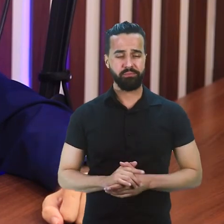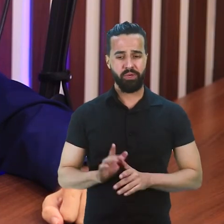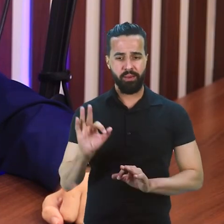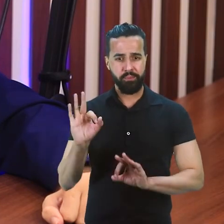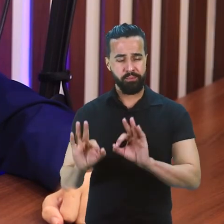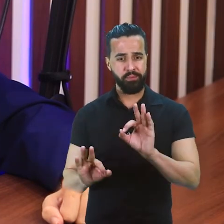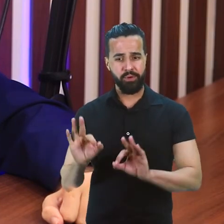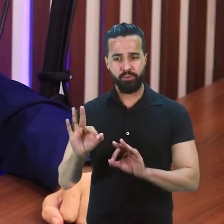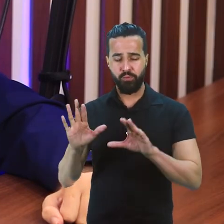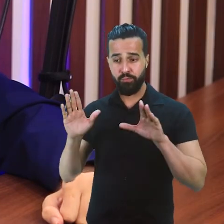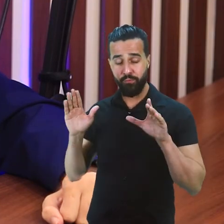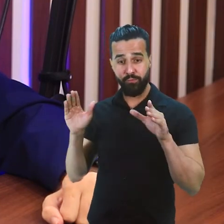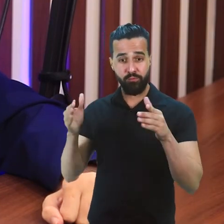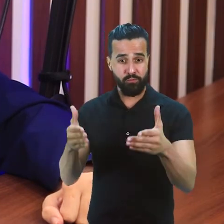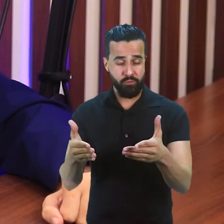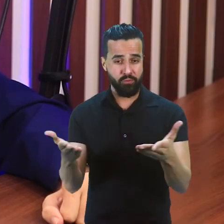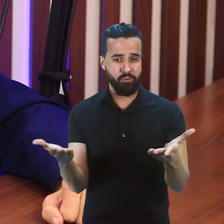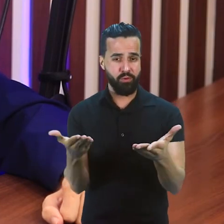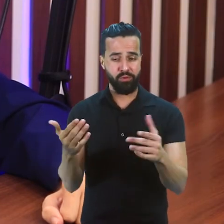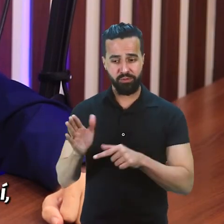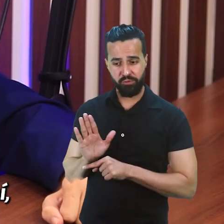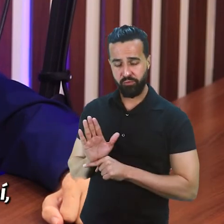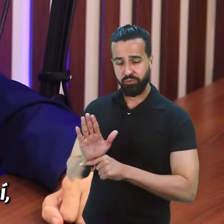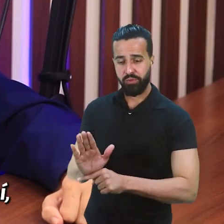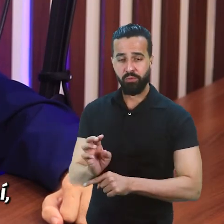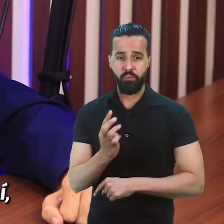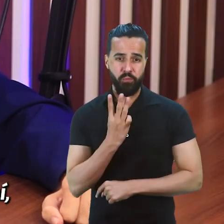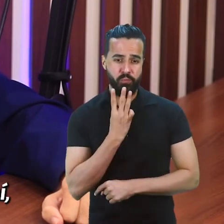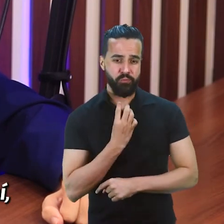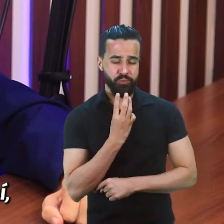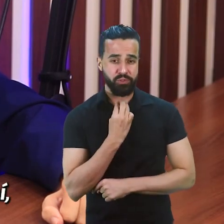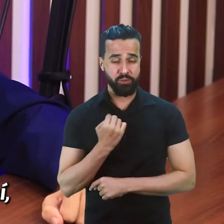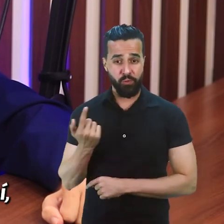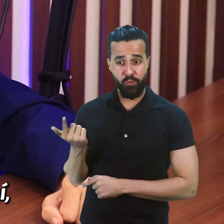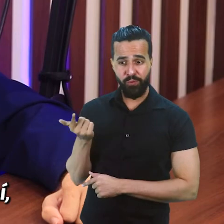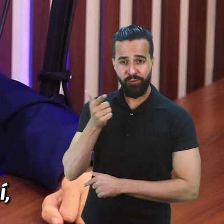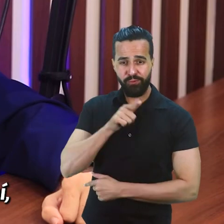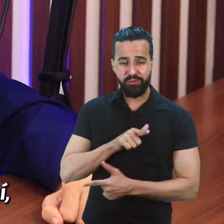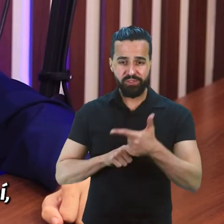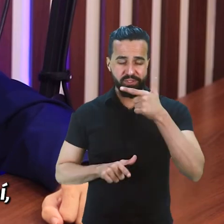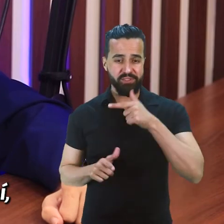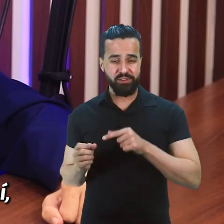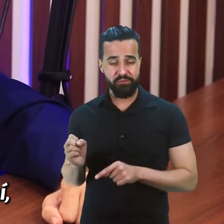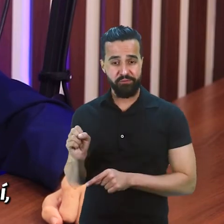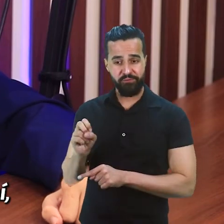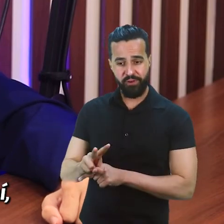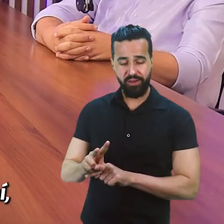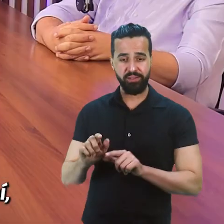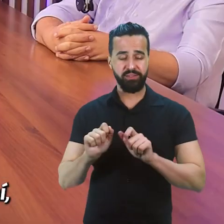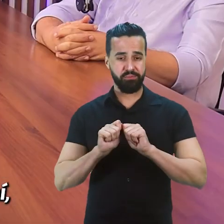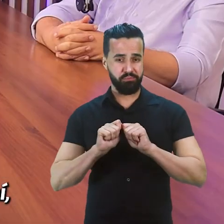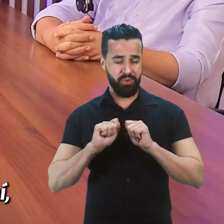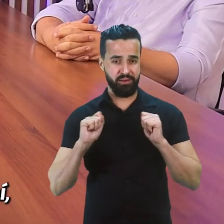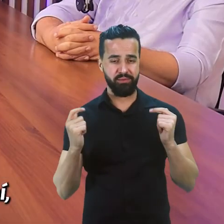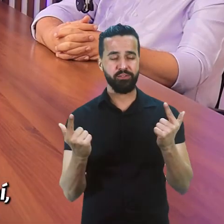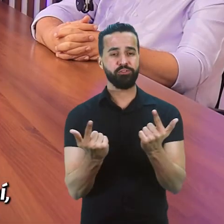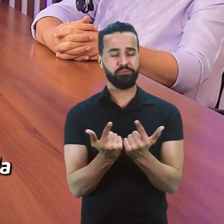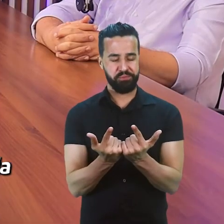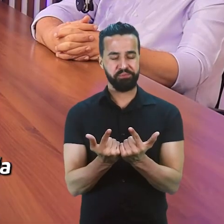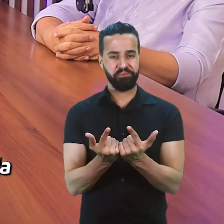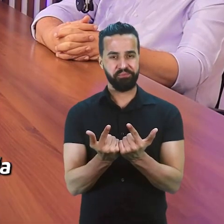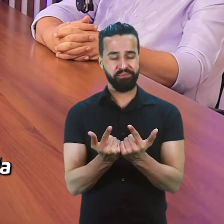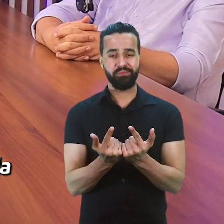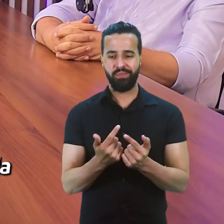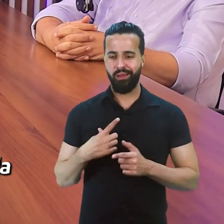neste momento é tentar ajudar o William, né, a conquistar uma vaga na Assembleia Legislativa, né? E a partir